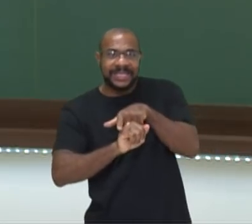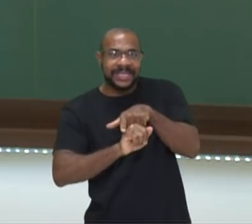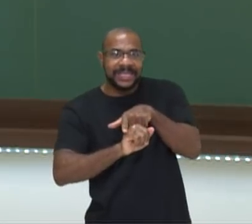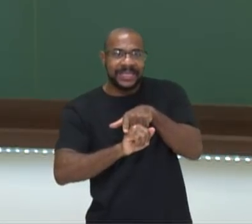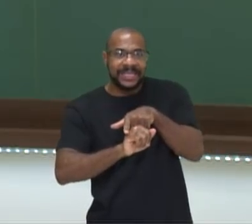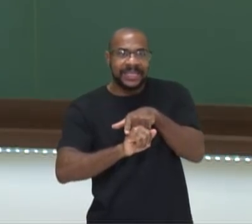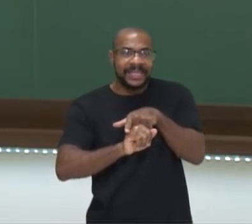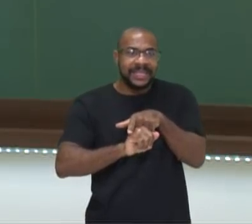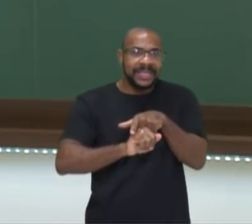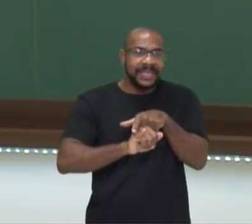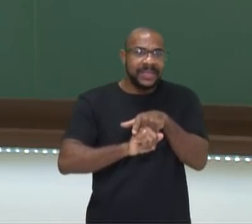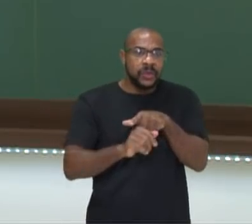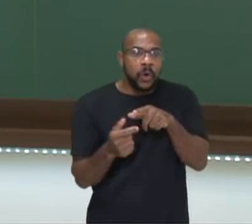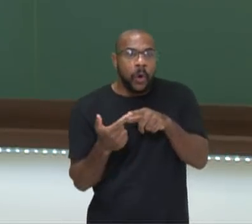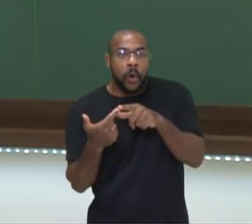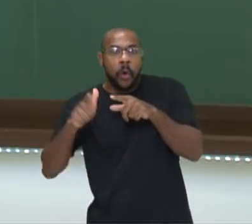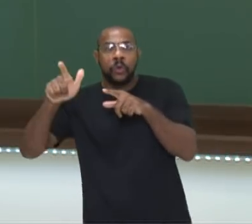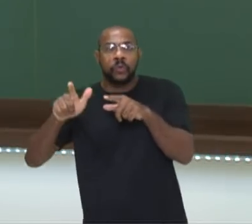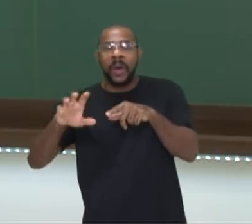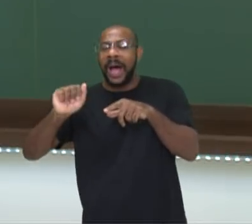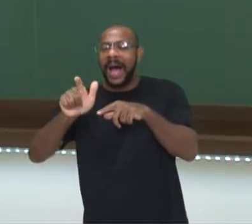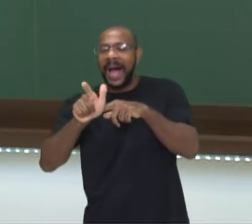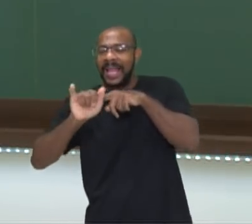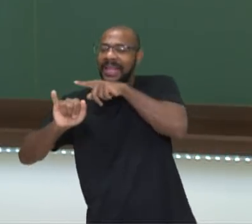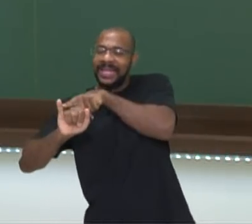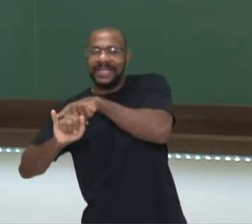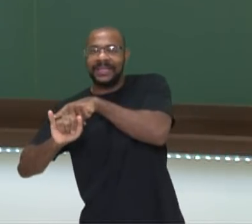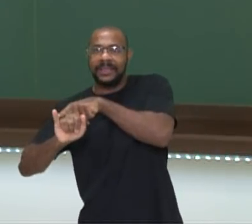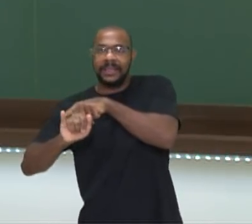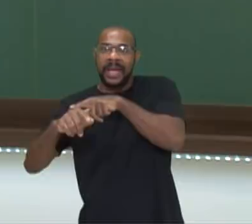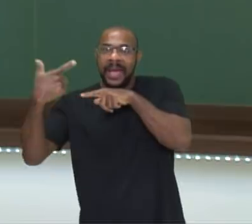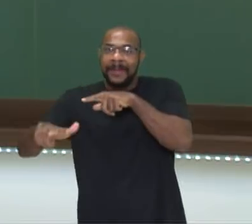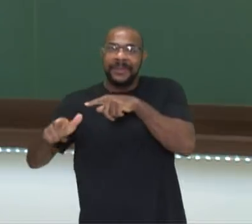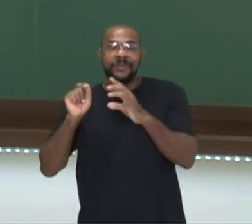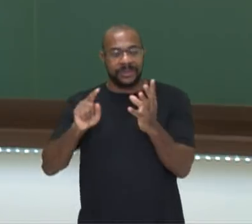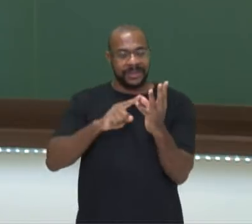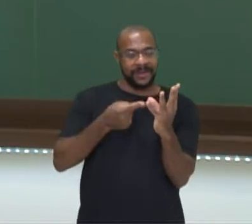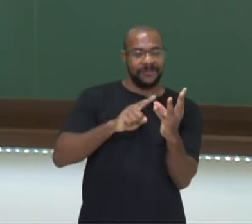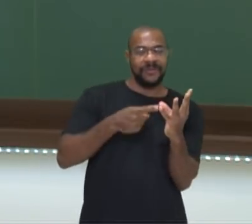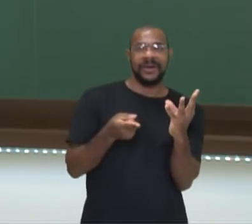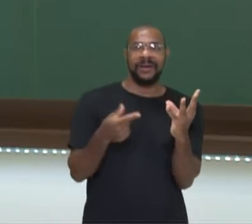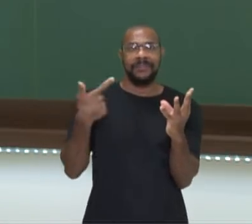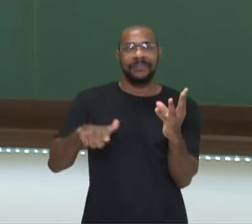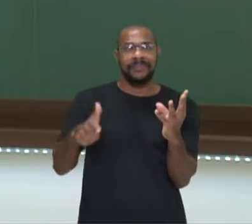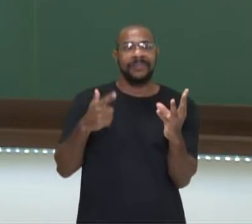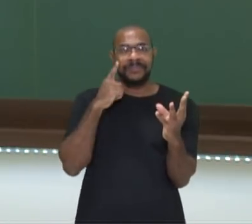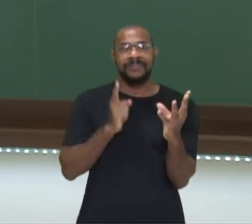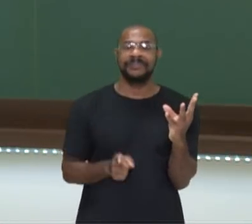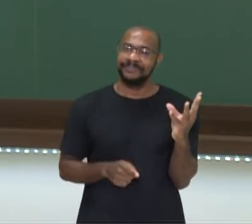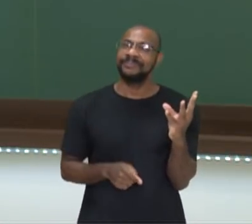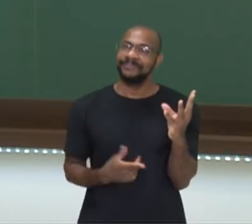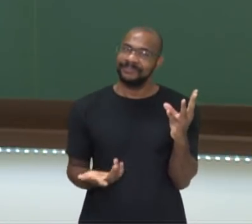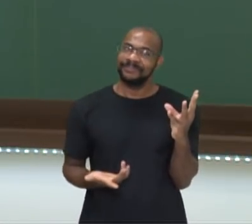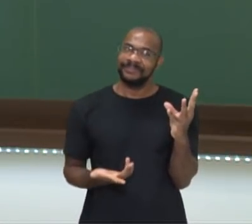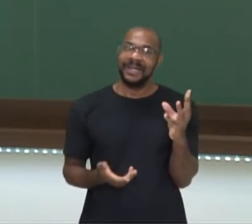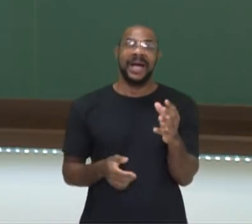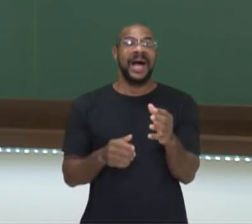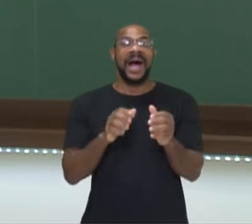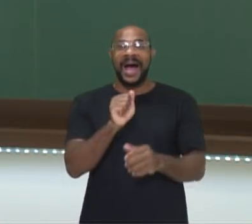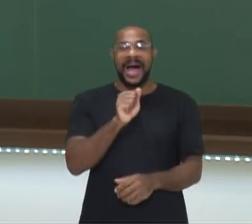do piquiri. Tá aí, olha, fui comer um caqui no alto do piquiri. O I sendo repetido, a